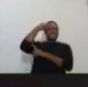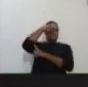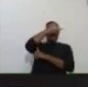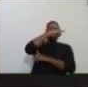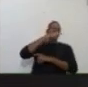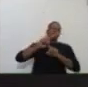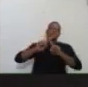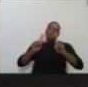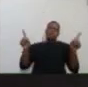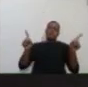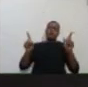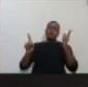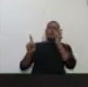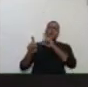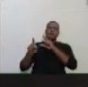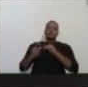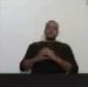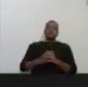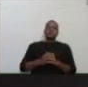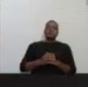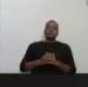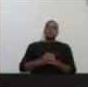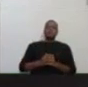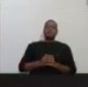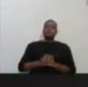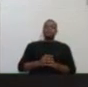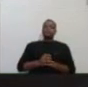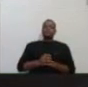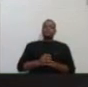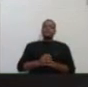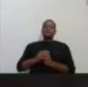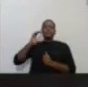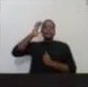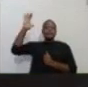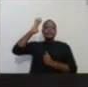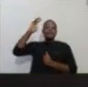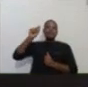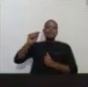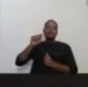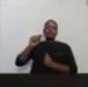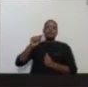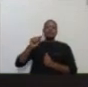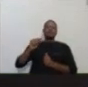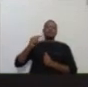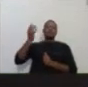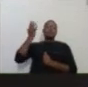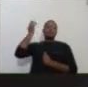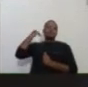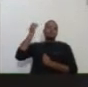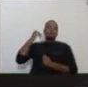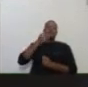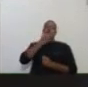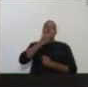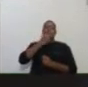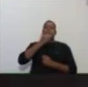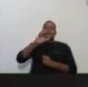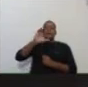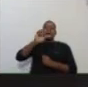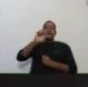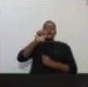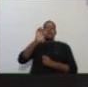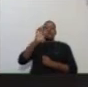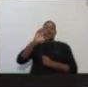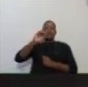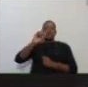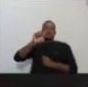ontem. Imagine quando Castro Alves esperava o tempo de uma carta chegar do Rio de Janeiro às suas mãos. Imagine